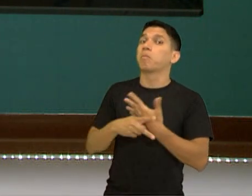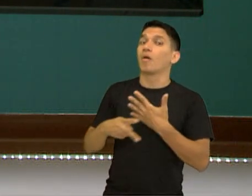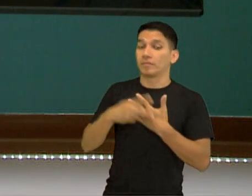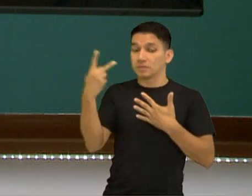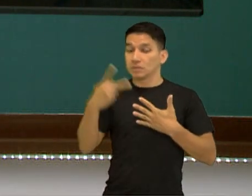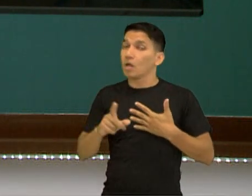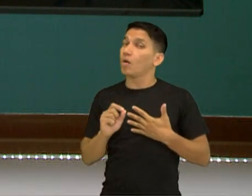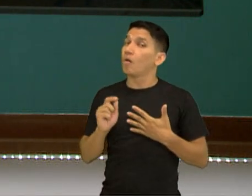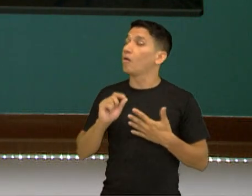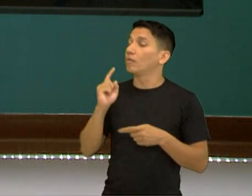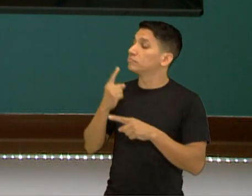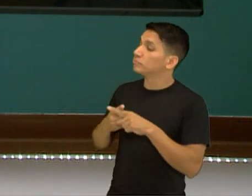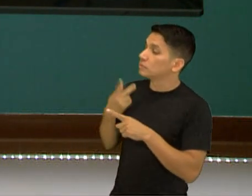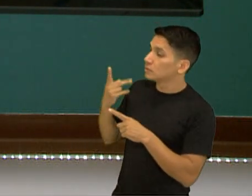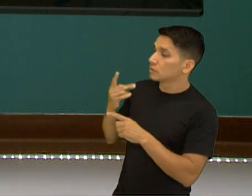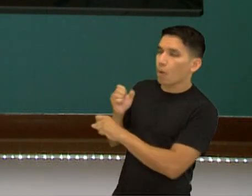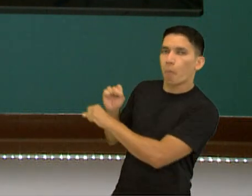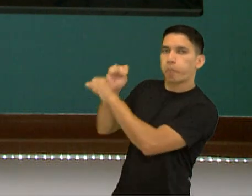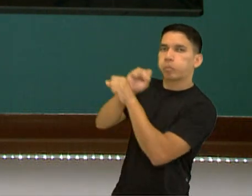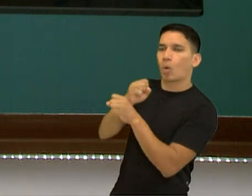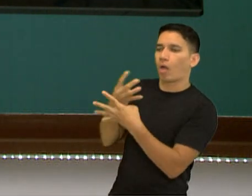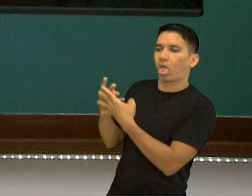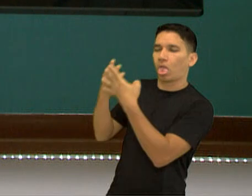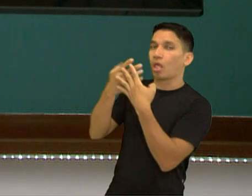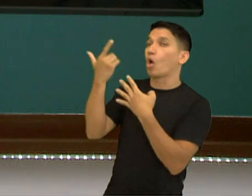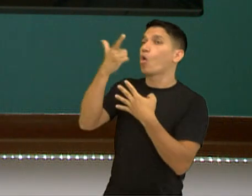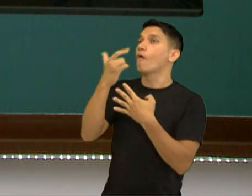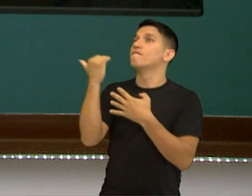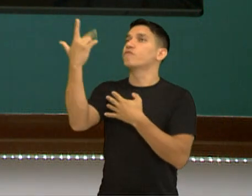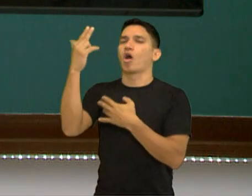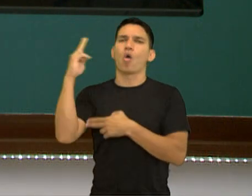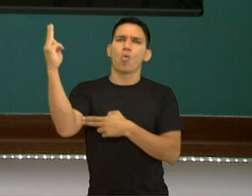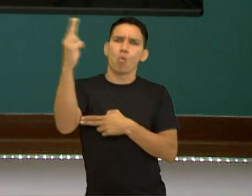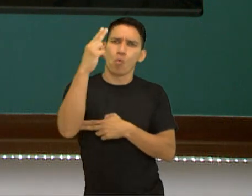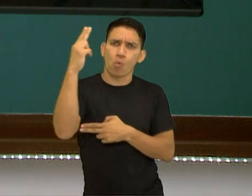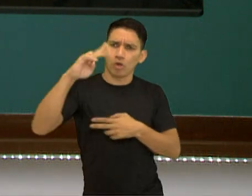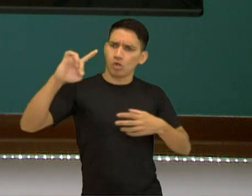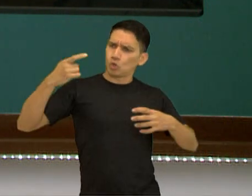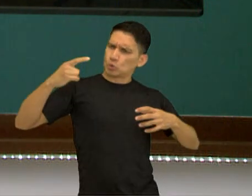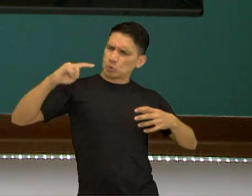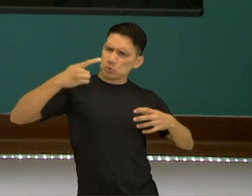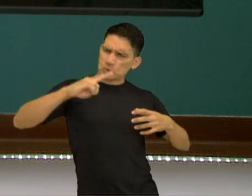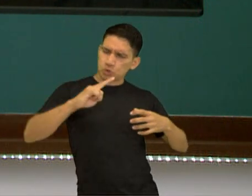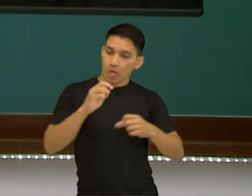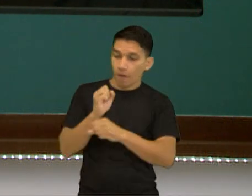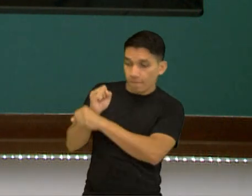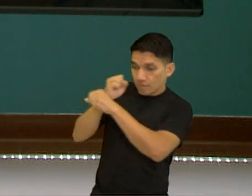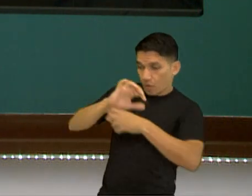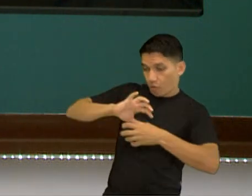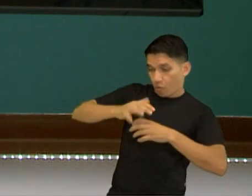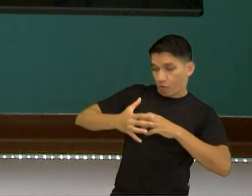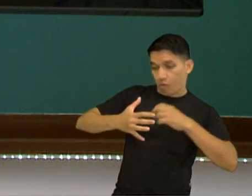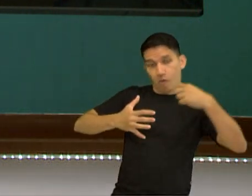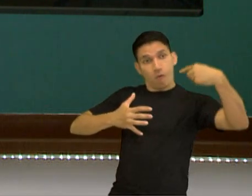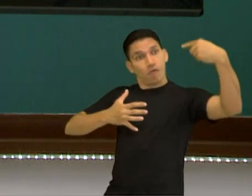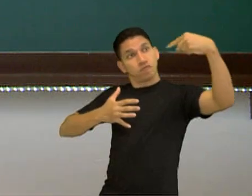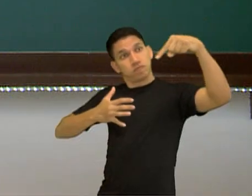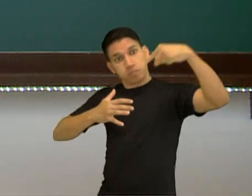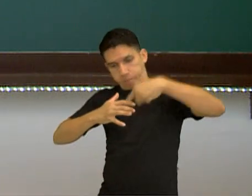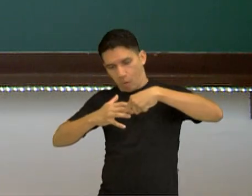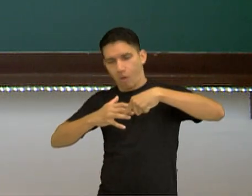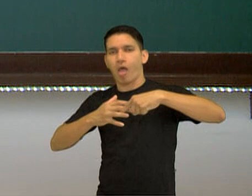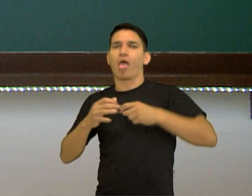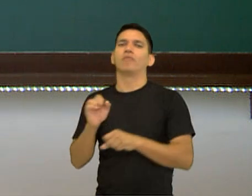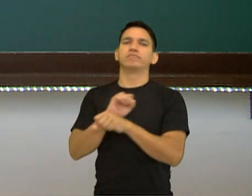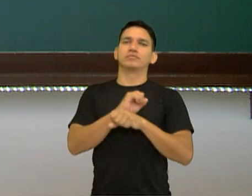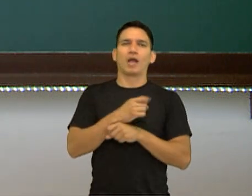planeta contra elementos que possam estar vindo do universo e venham a se colidir com o nosso planeta. Quando você olha uma